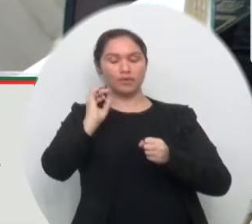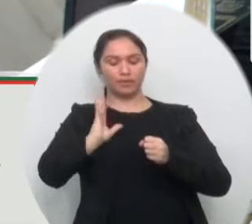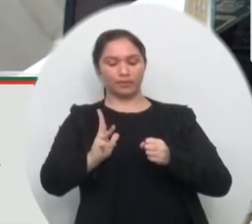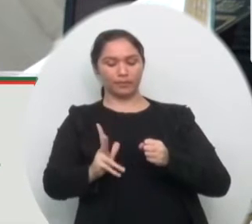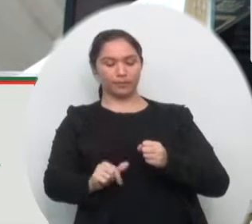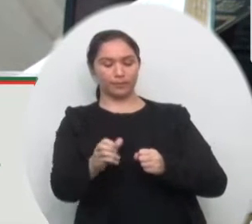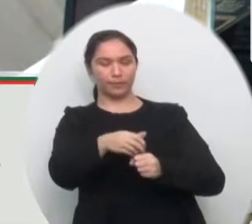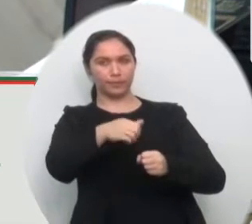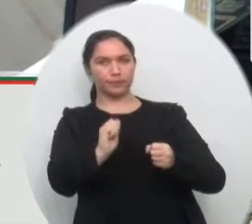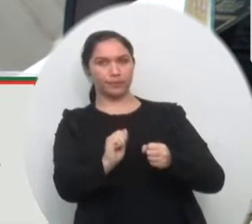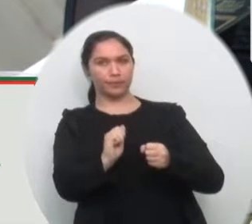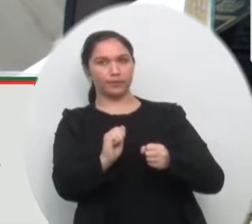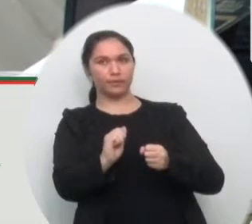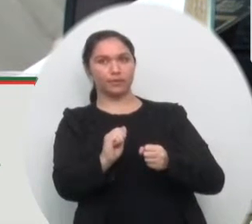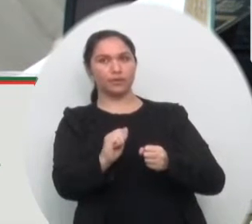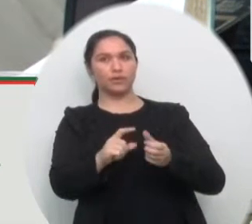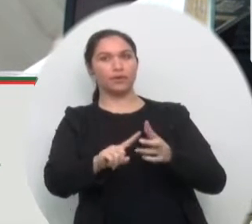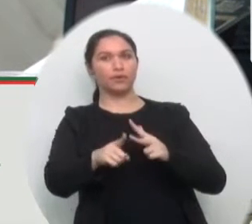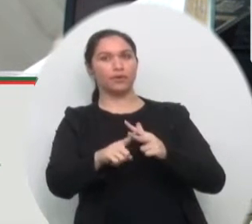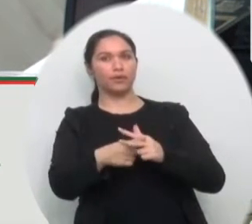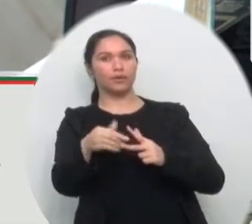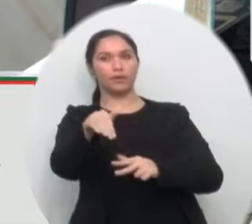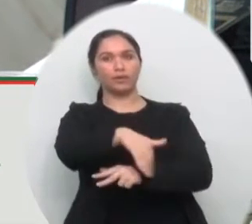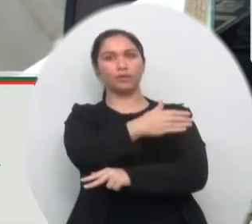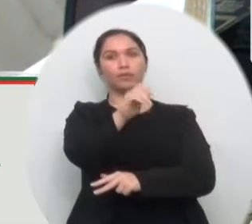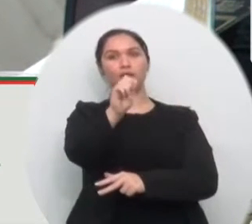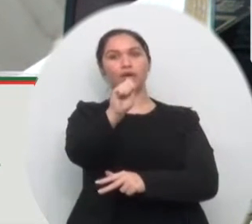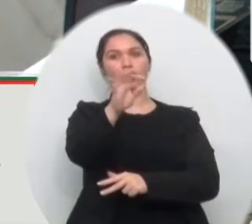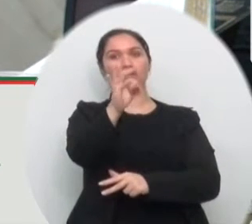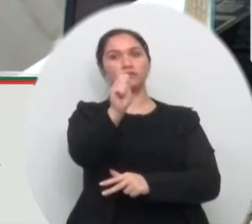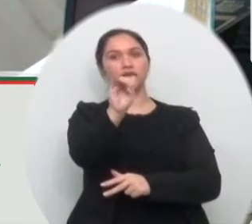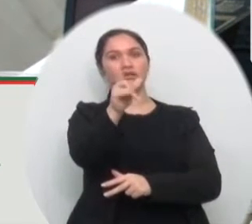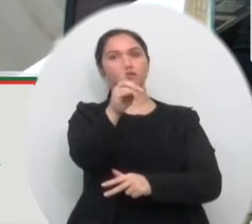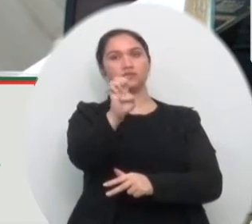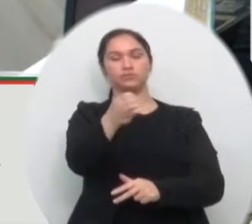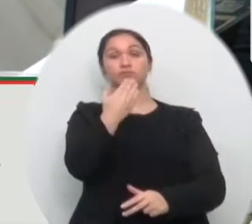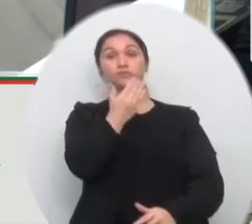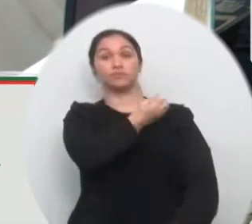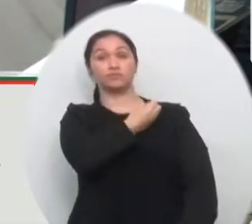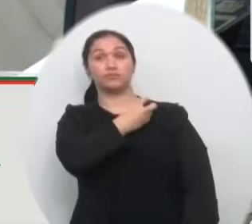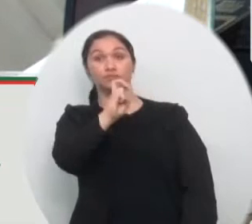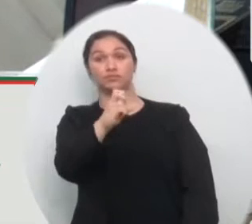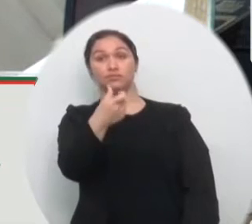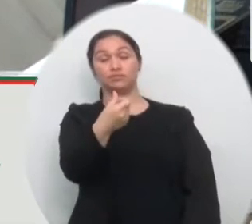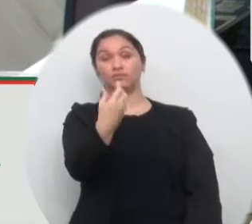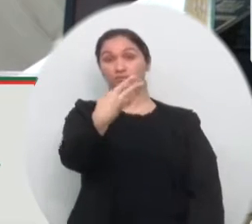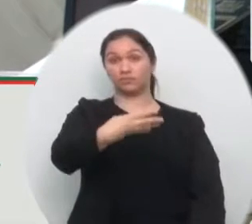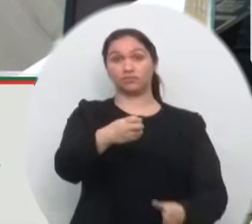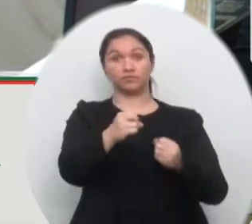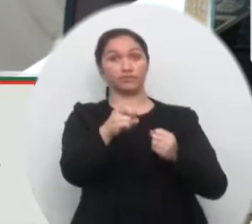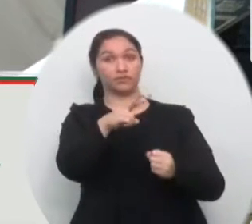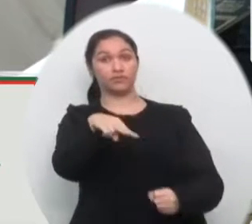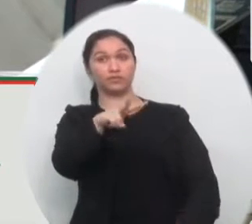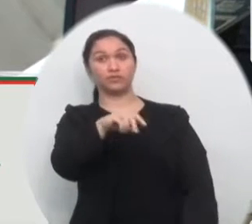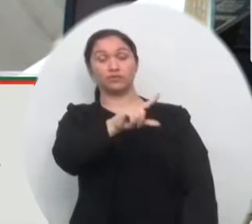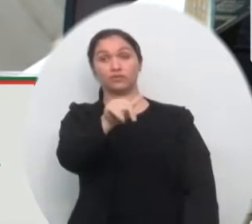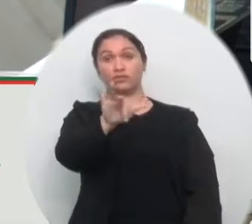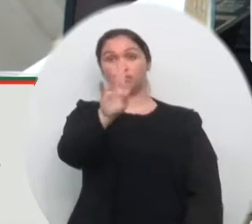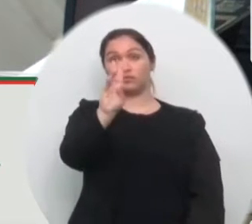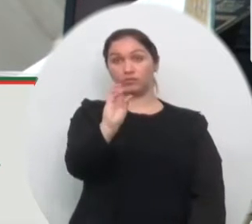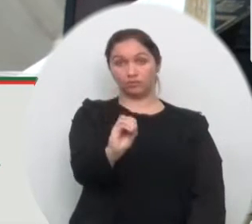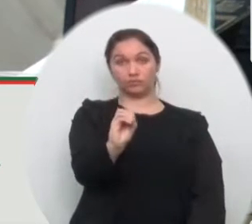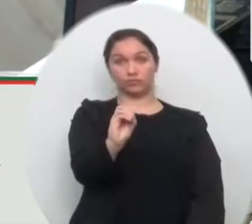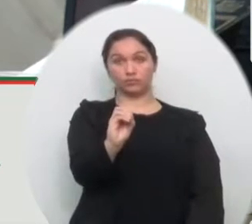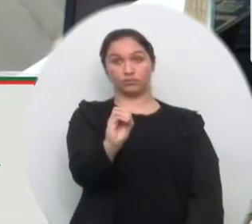extensão da rua Taíde Botelho, bairro Santo Antônio. Indicação número 564/18, autoria vereador Zairo